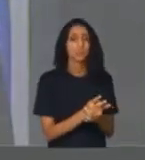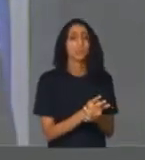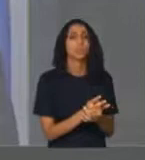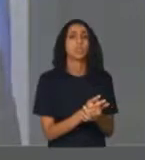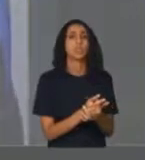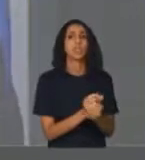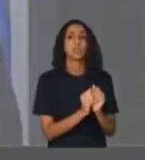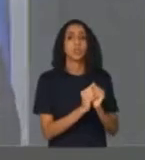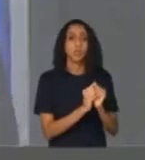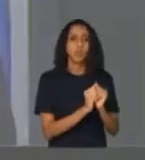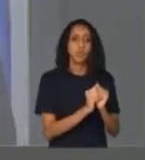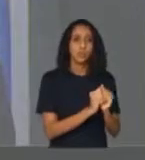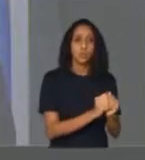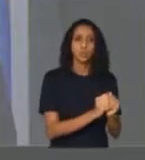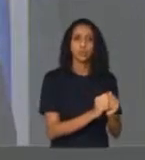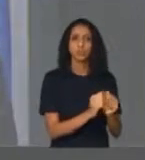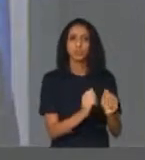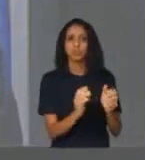com